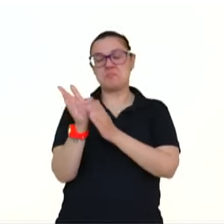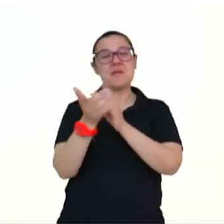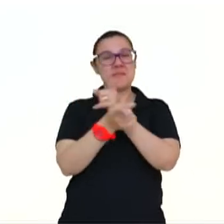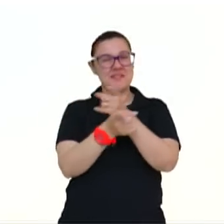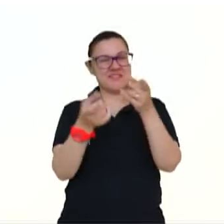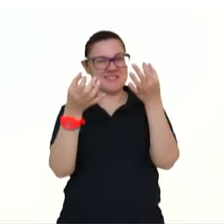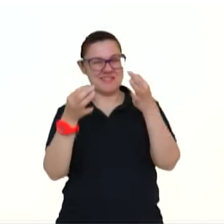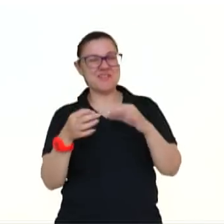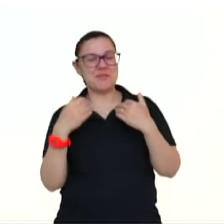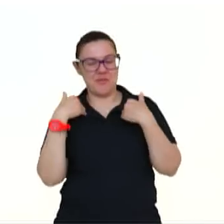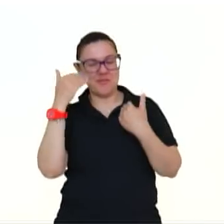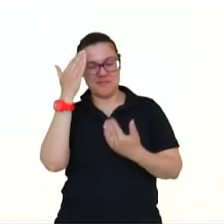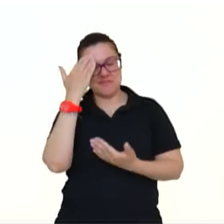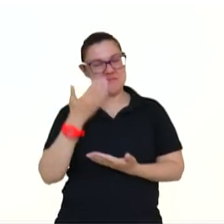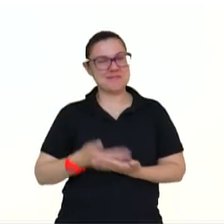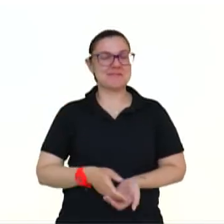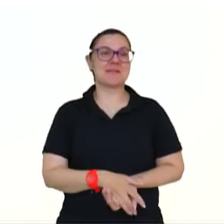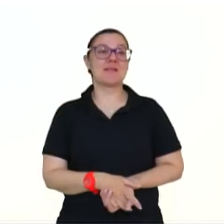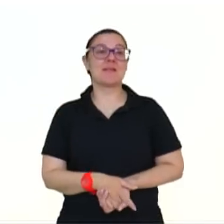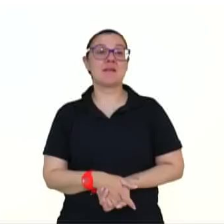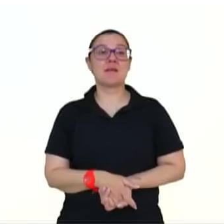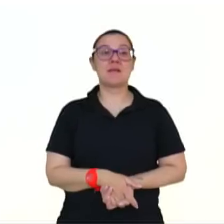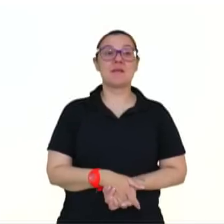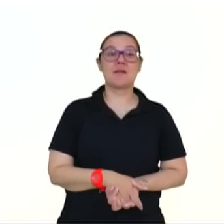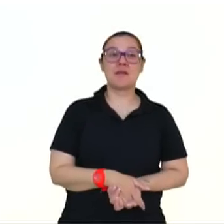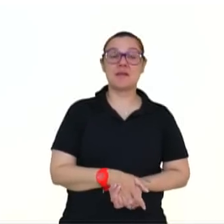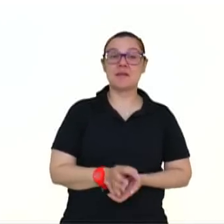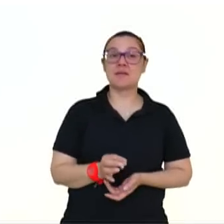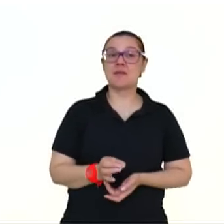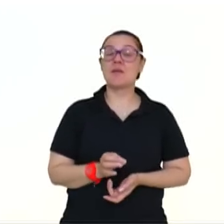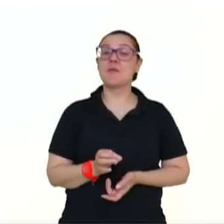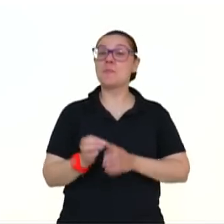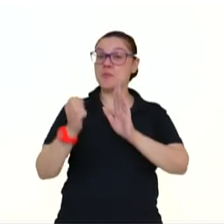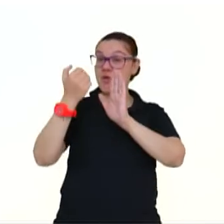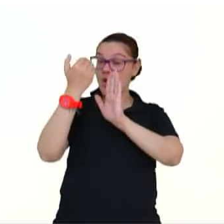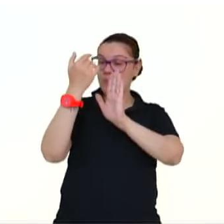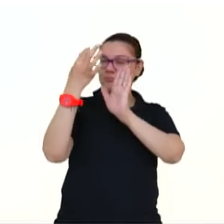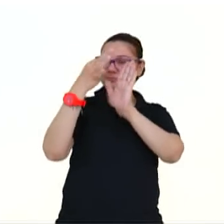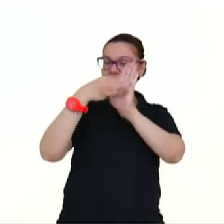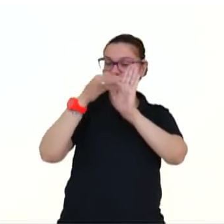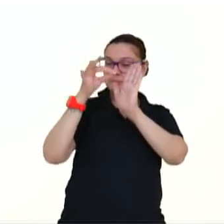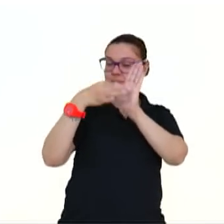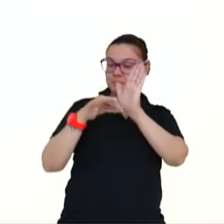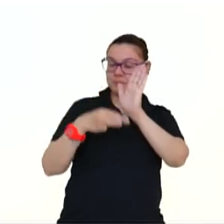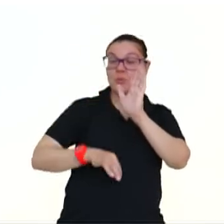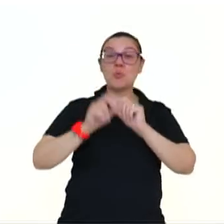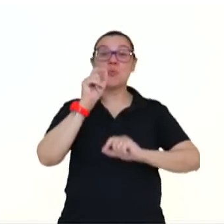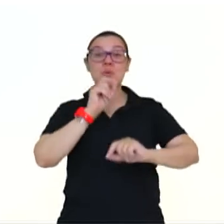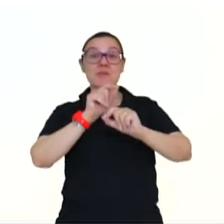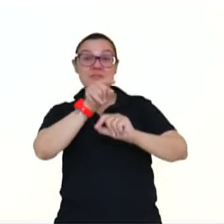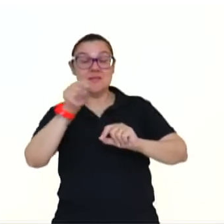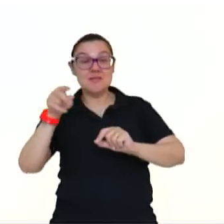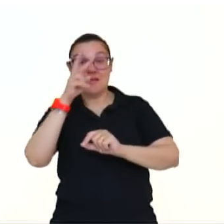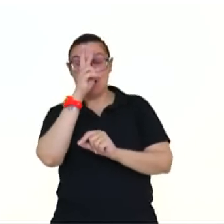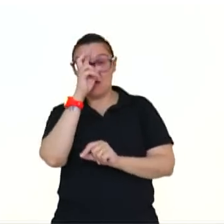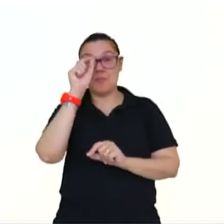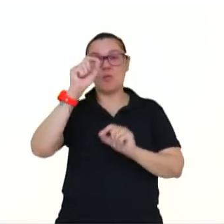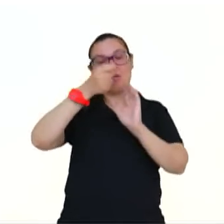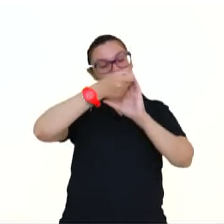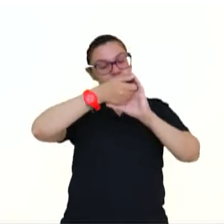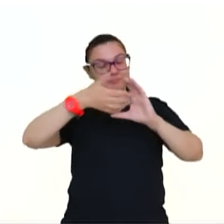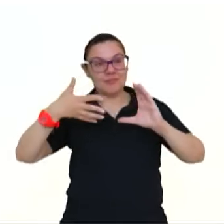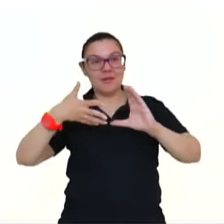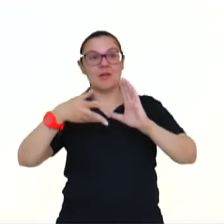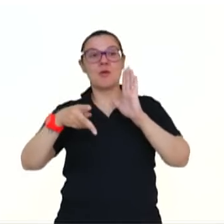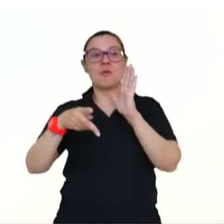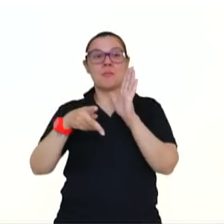parabéns. Hipertexto. Aí eu coloquei aqui algumas observações, quais são as